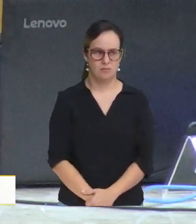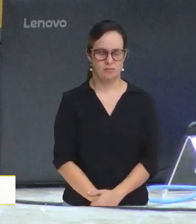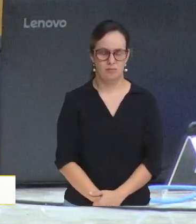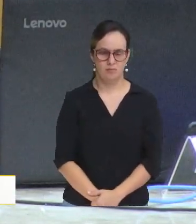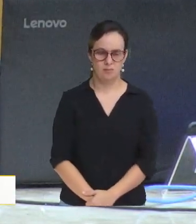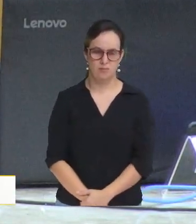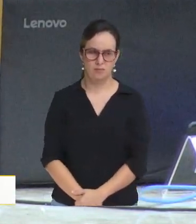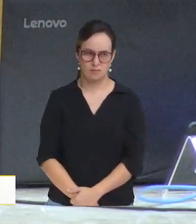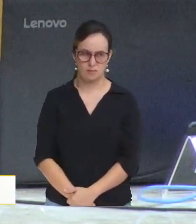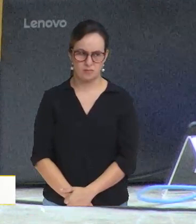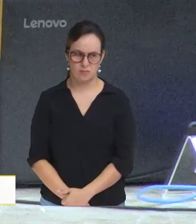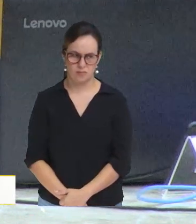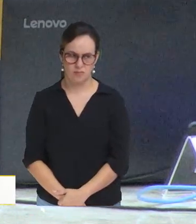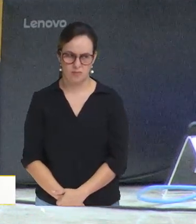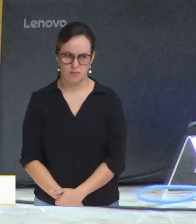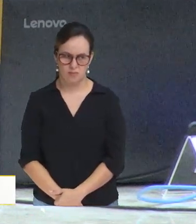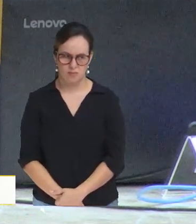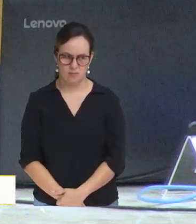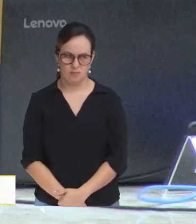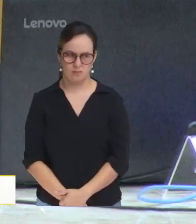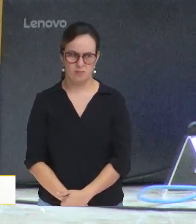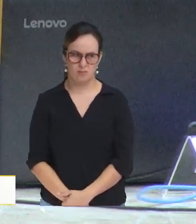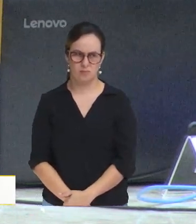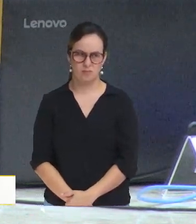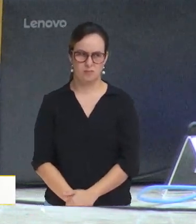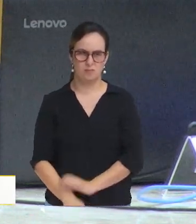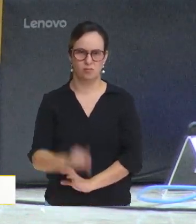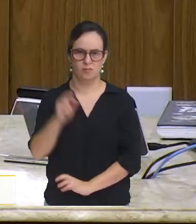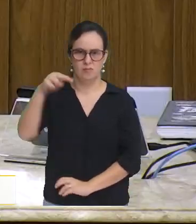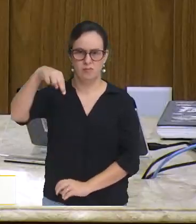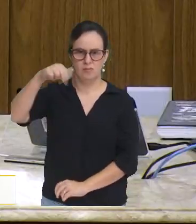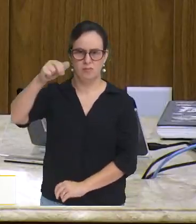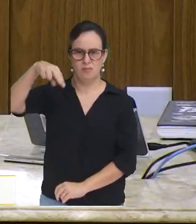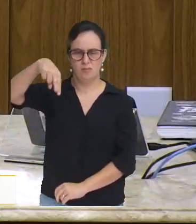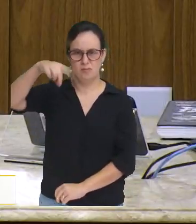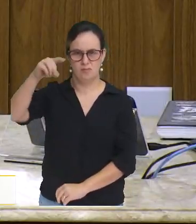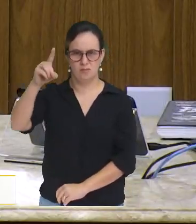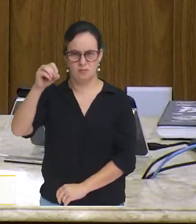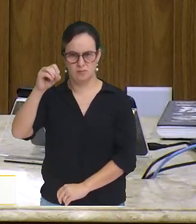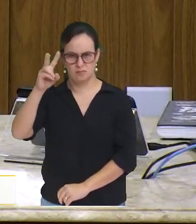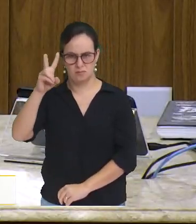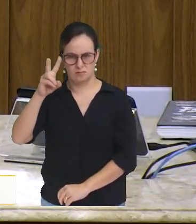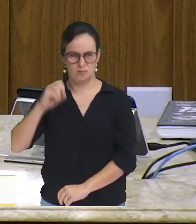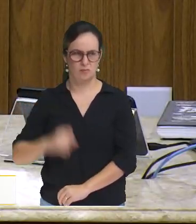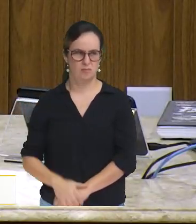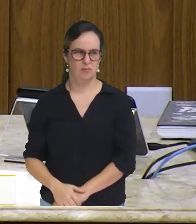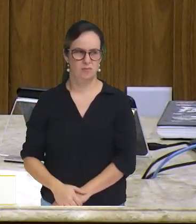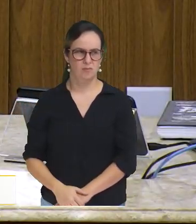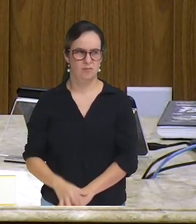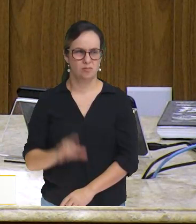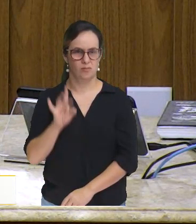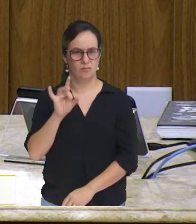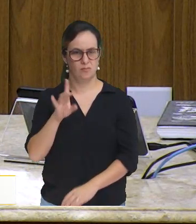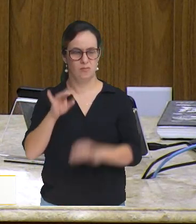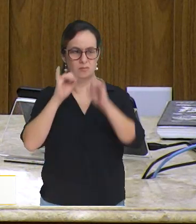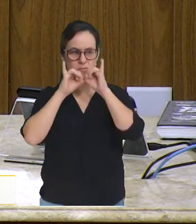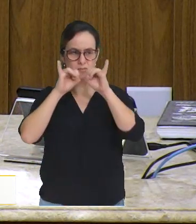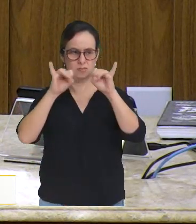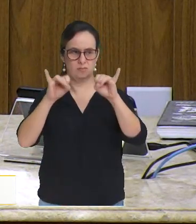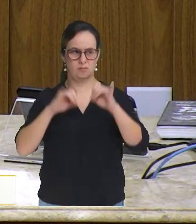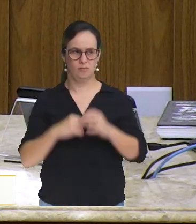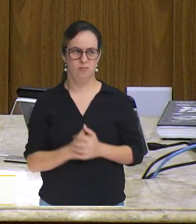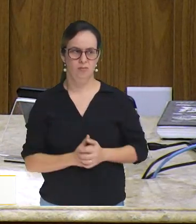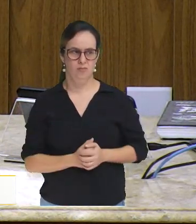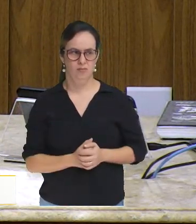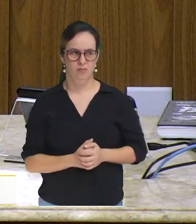Peço a palavra, presidente. Com a palavra, vereador Fernando Vieira. Bom, apenas a título de informação, na verdade,